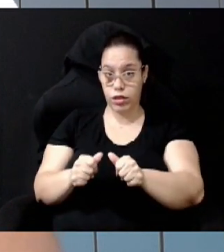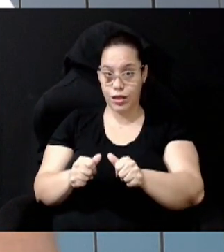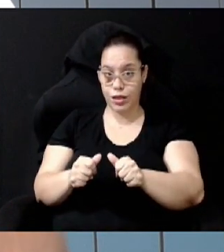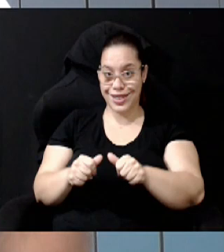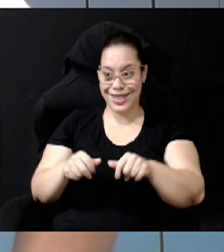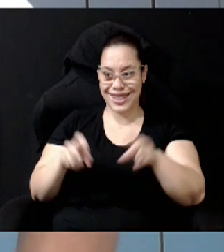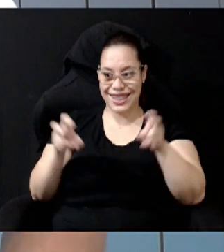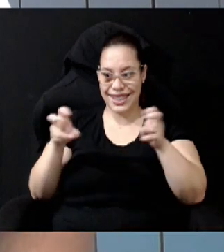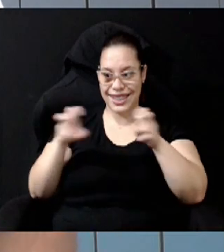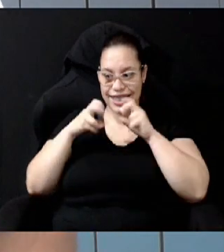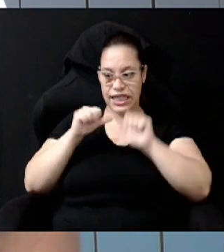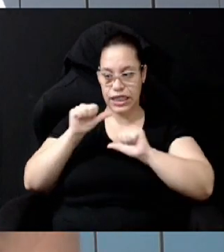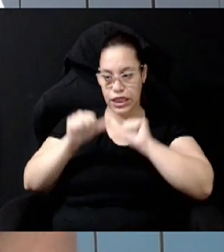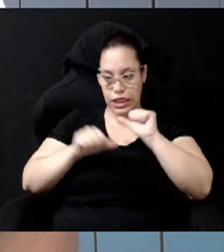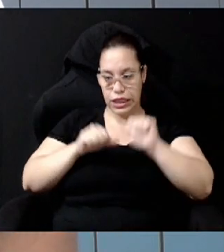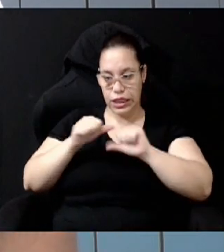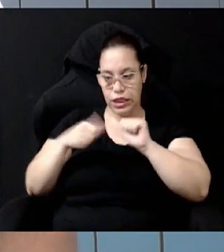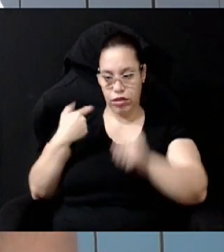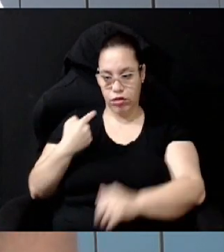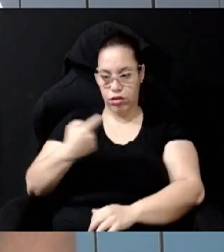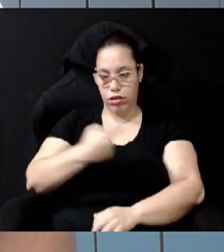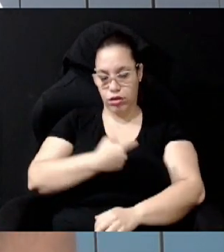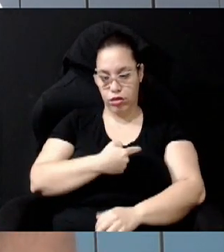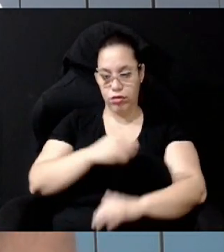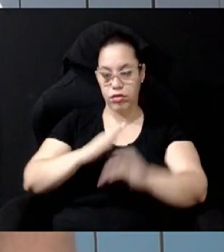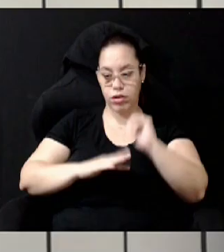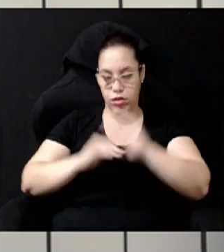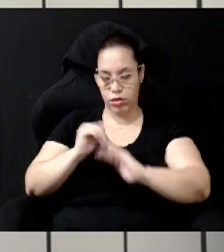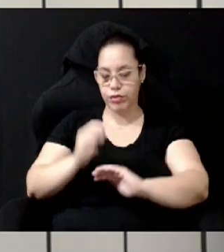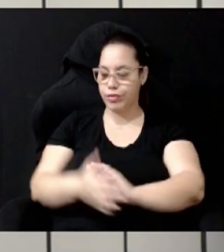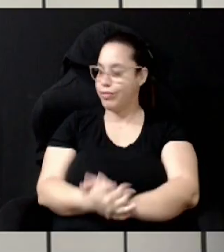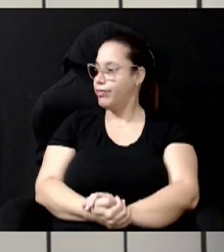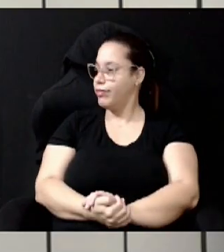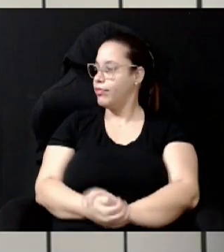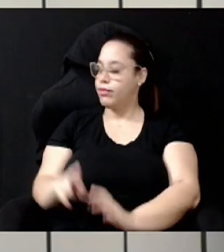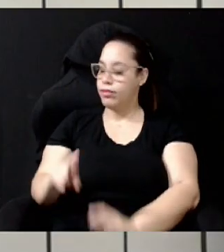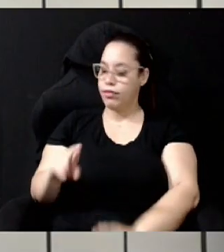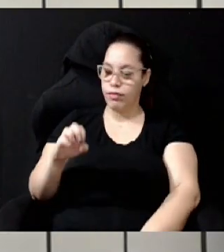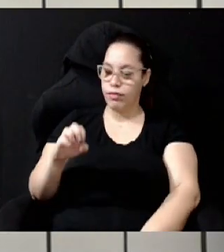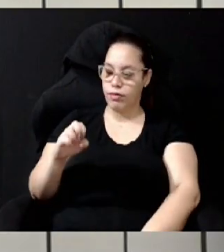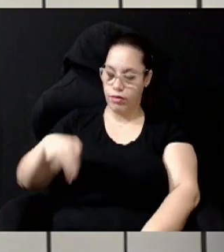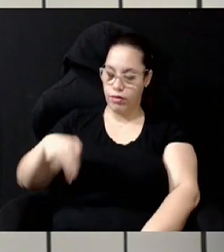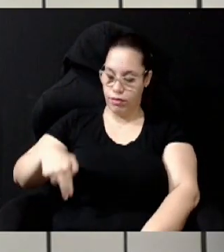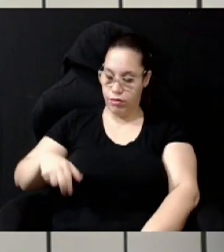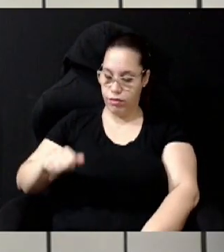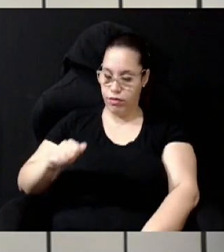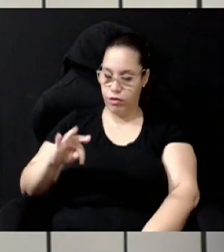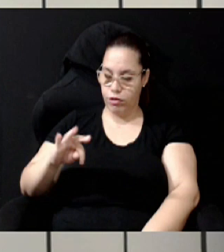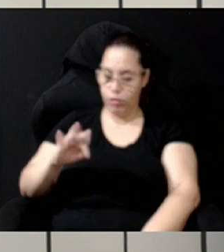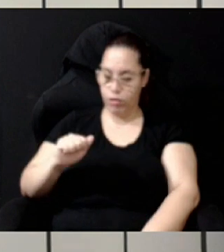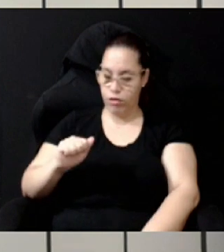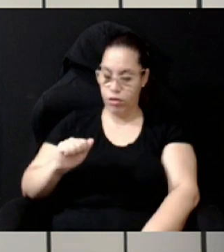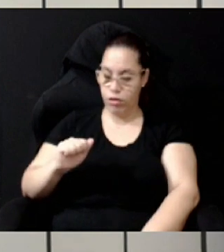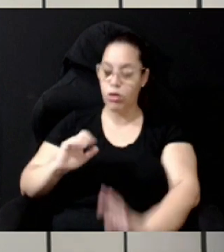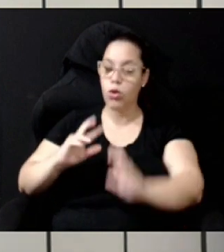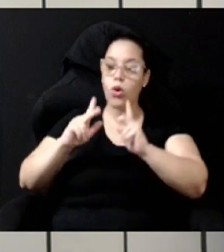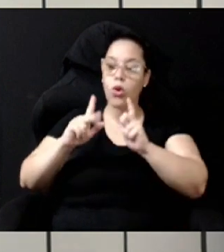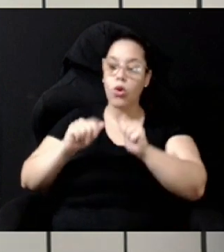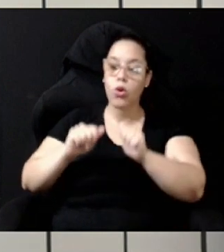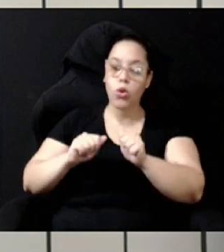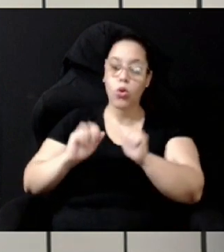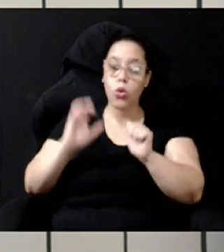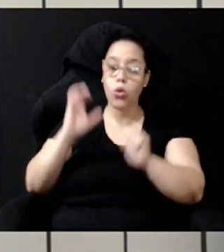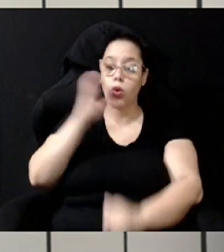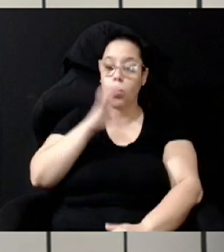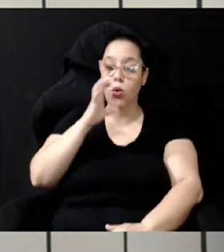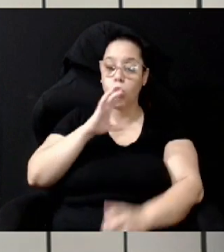mudanças nas nossas atitudes. Renata Franco, podemos dizer que quase todos os eventos extremos